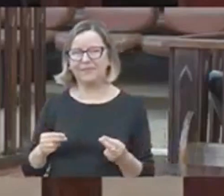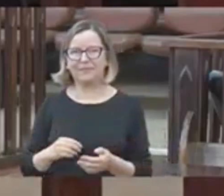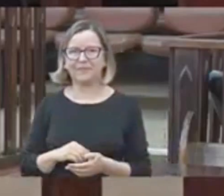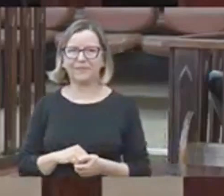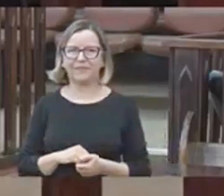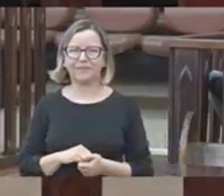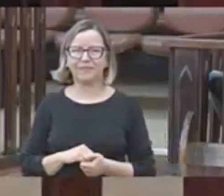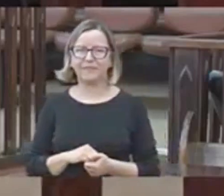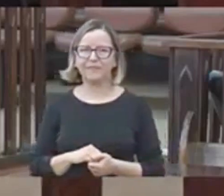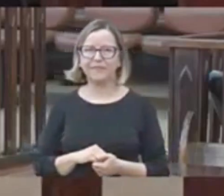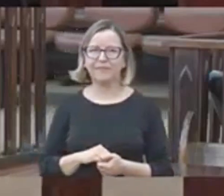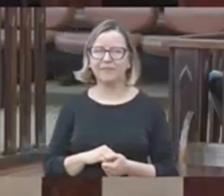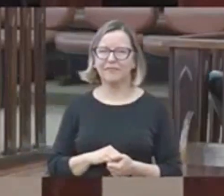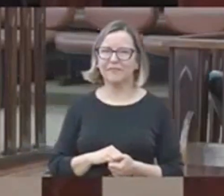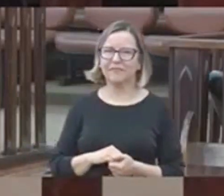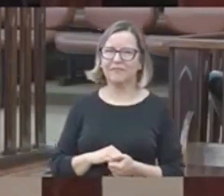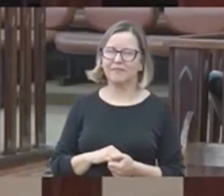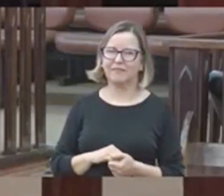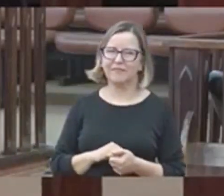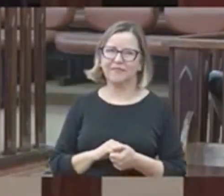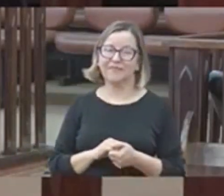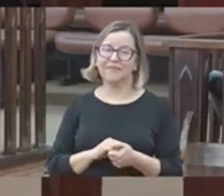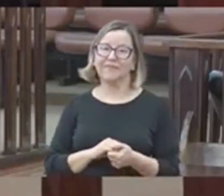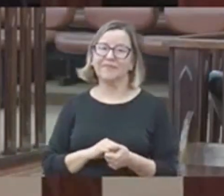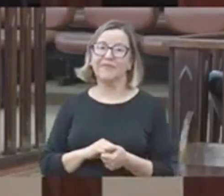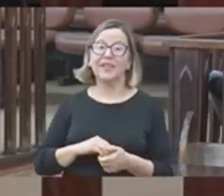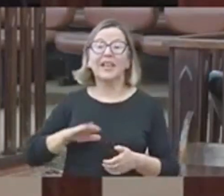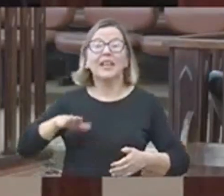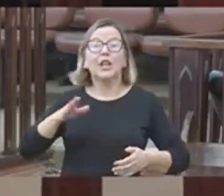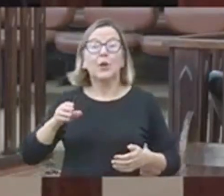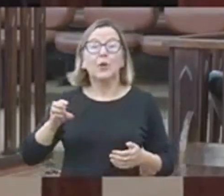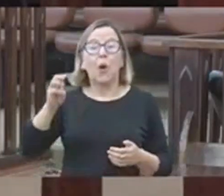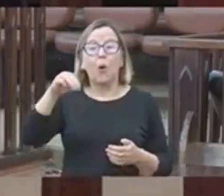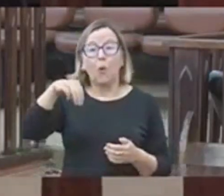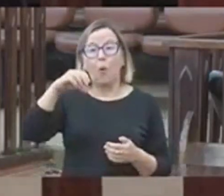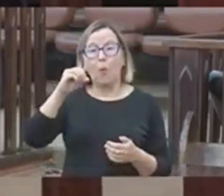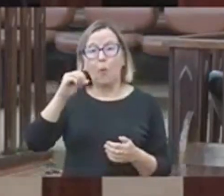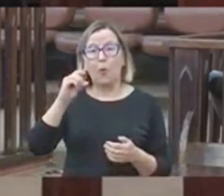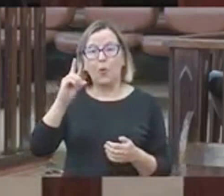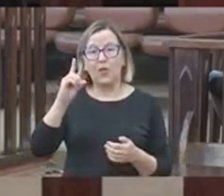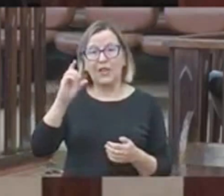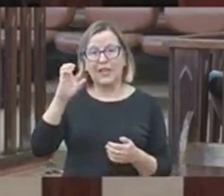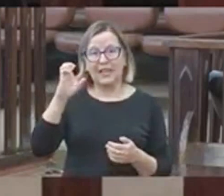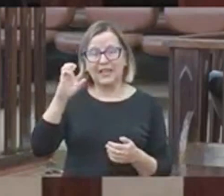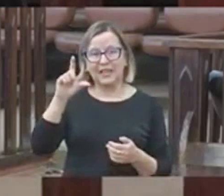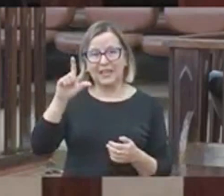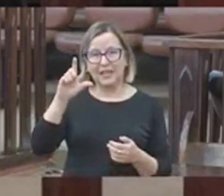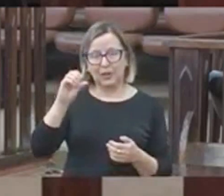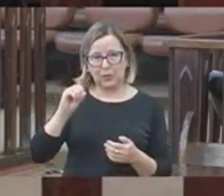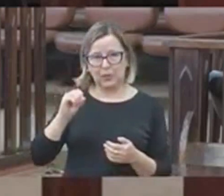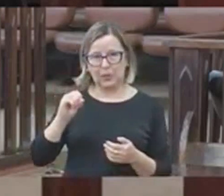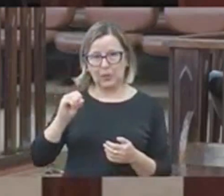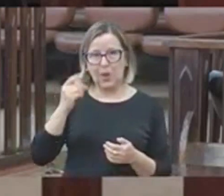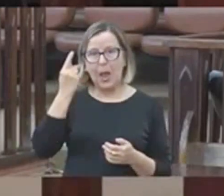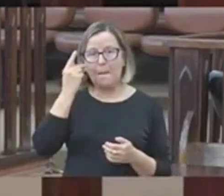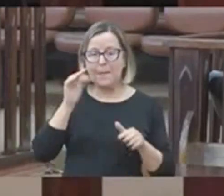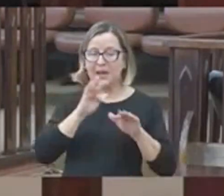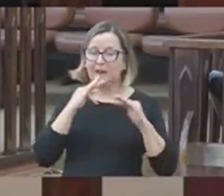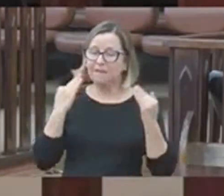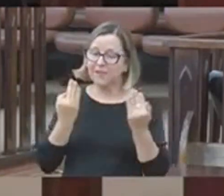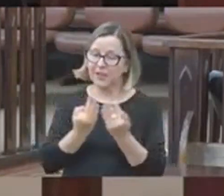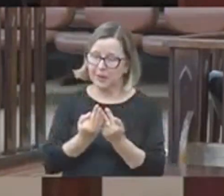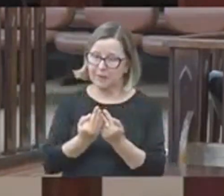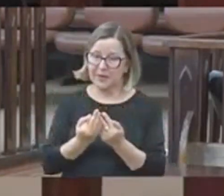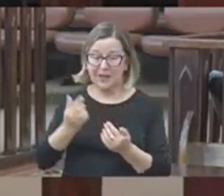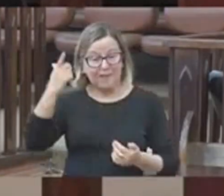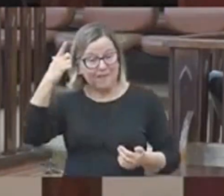Mas sabe qual que é o modelo? O modelo para uma família subsistir e vencer o mar da vida é